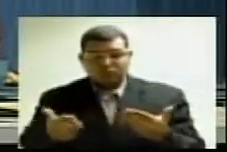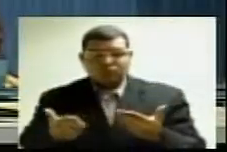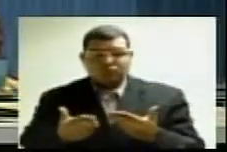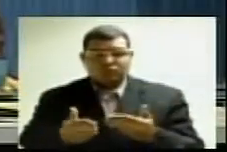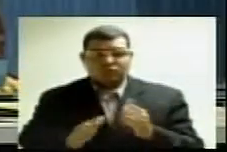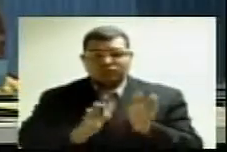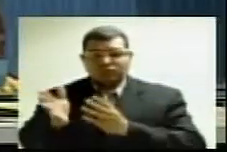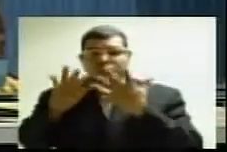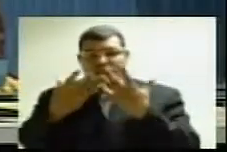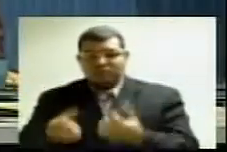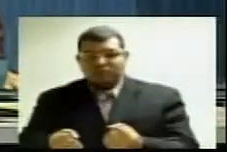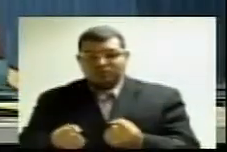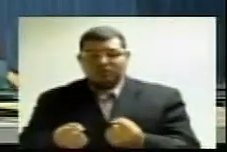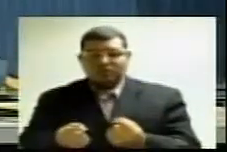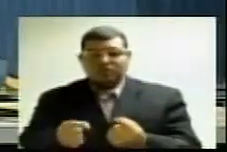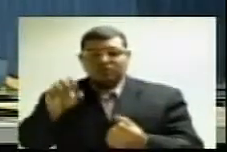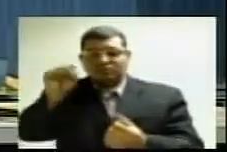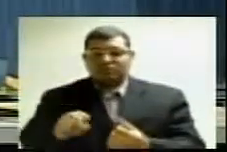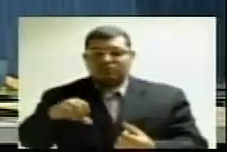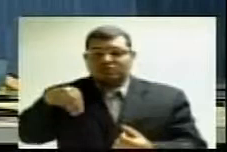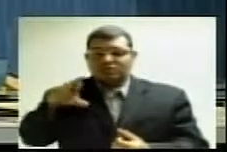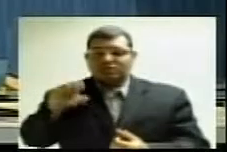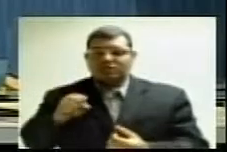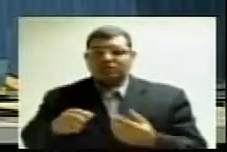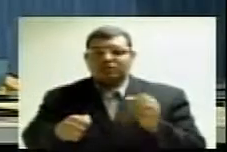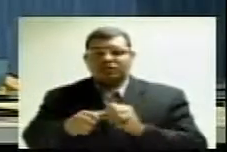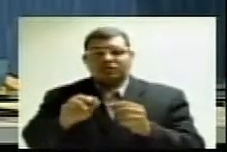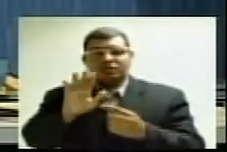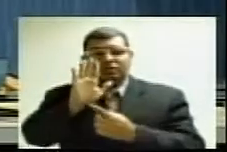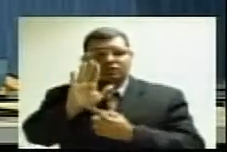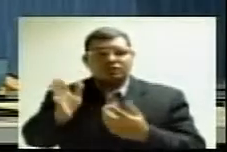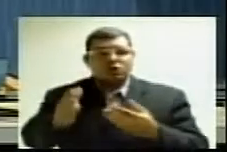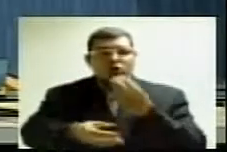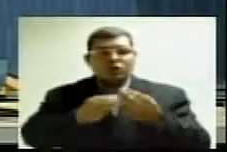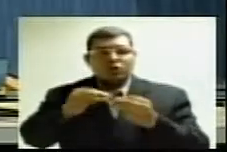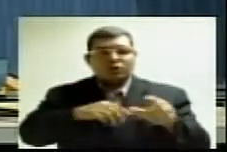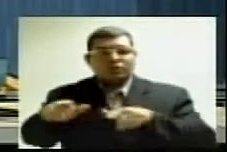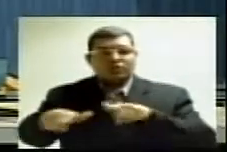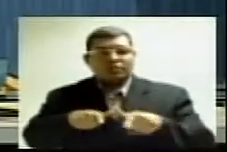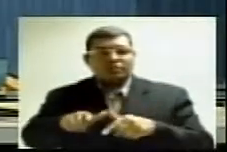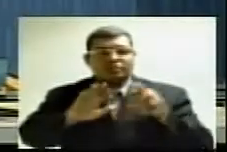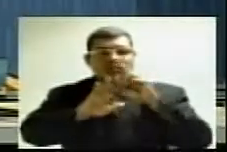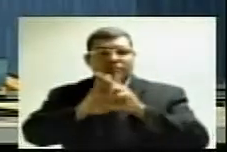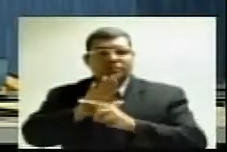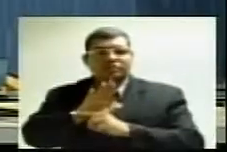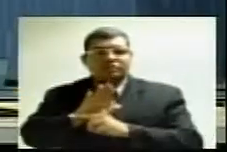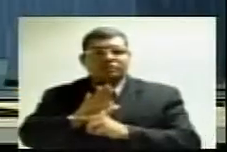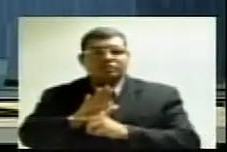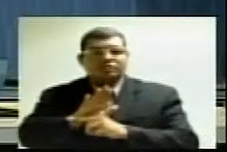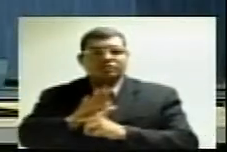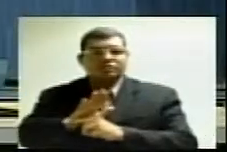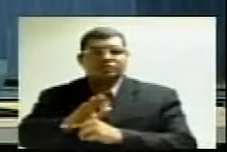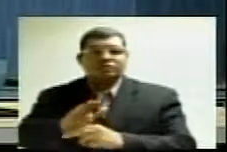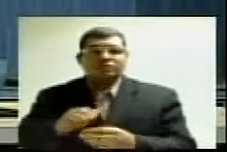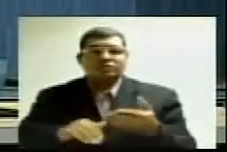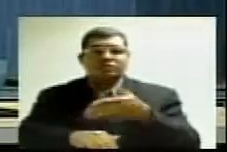do aceite da ex-senadora Marina Silva, que figurará como candidata a vice-presidente na nossa